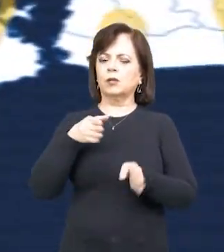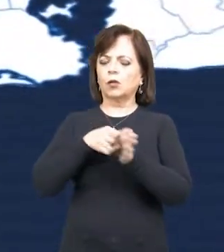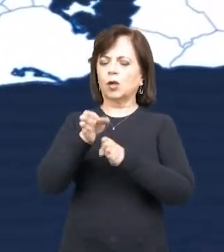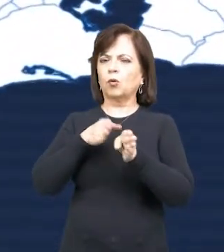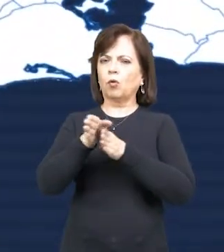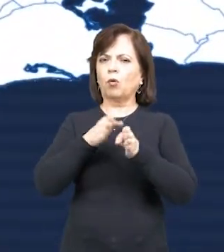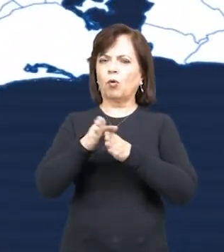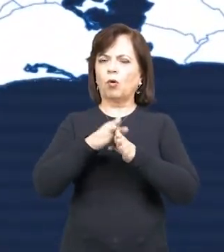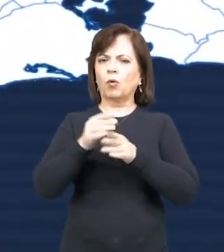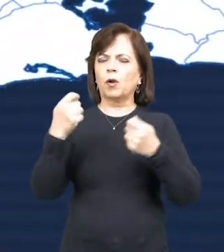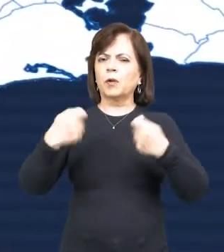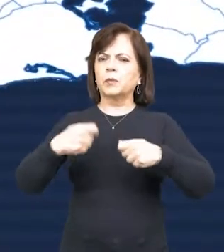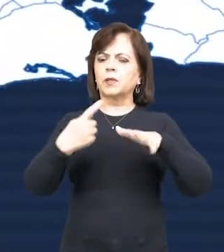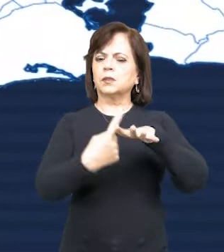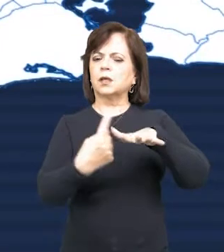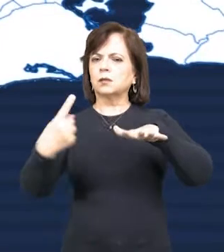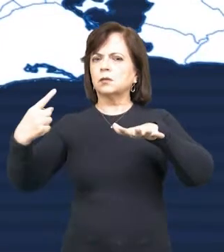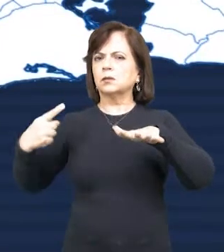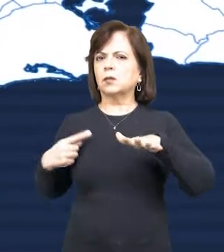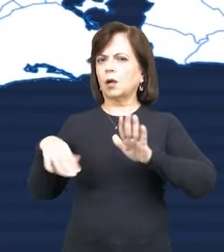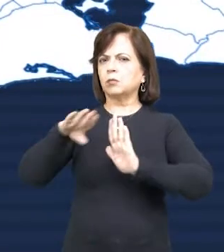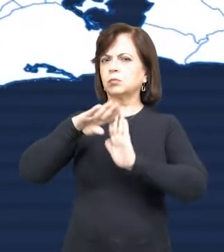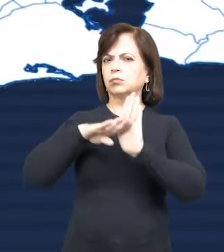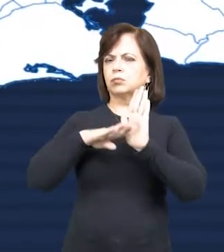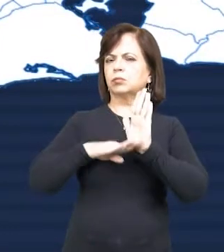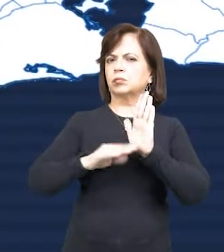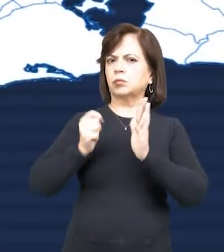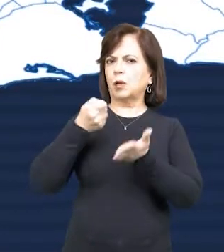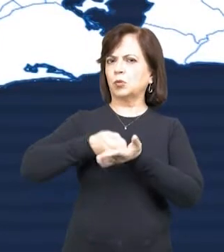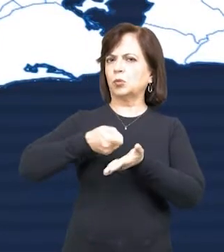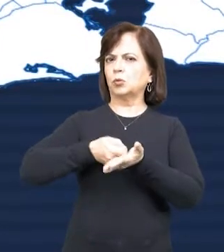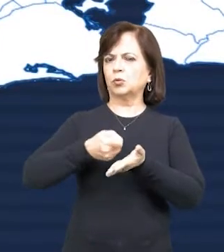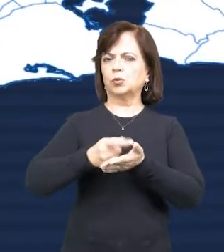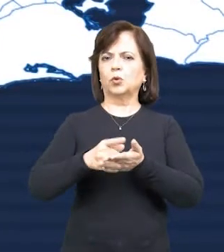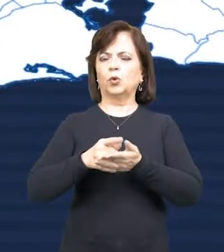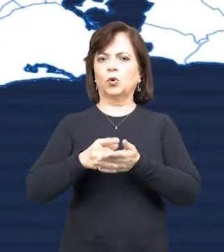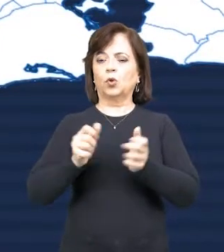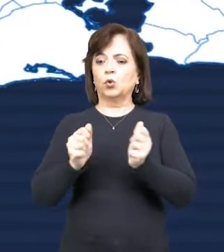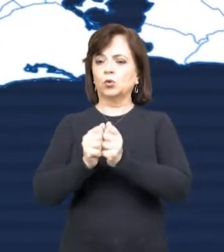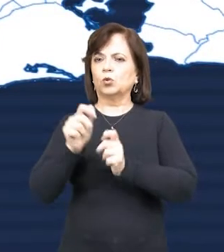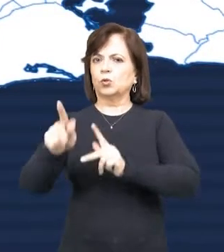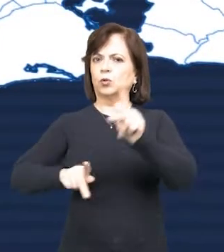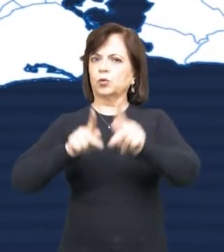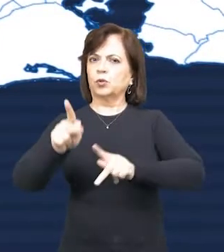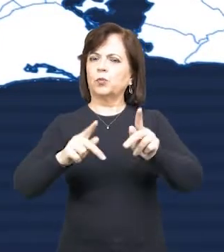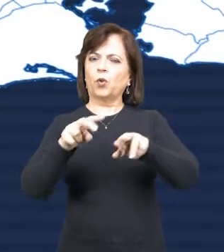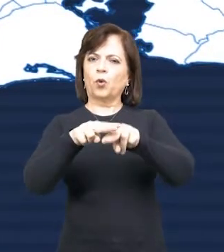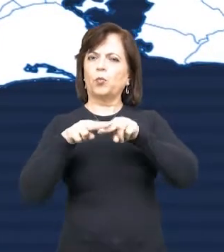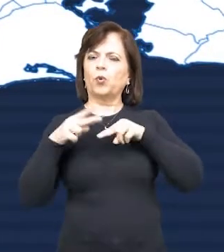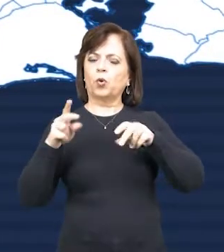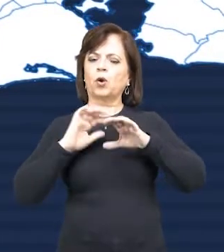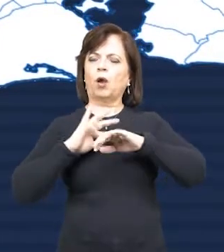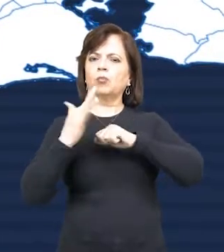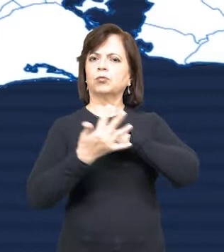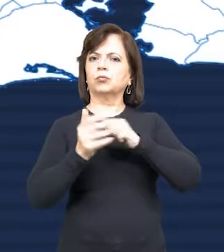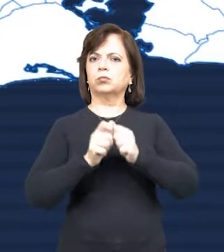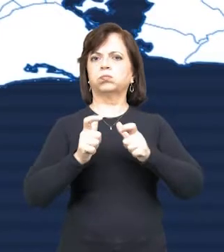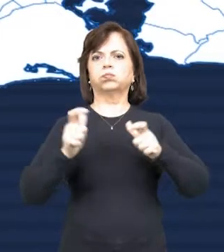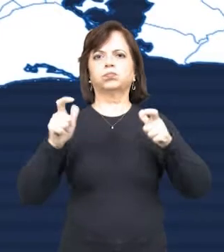municípios para a adoção de um regime de distanciamento social ampliado entre a população, visando a contenção dos casos